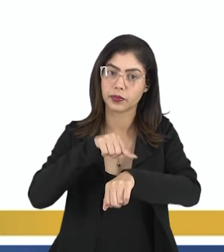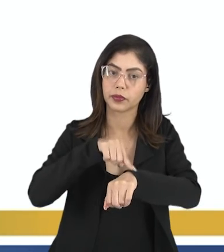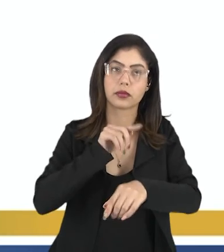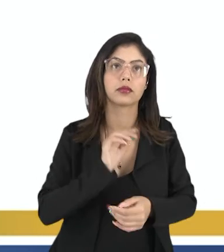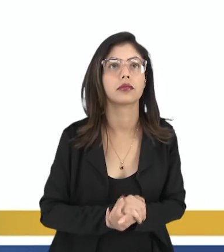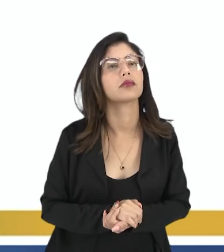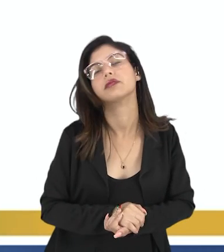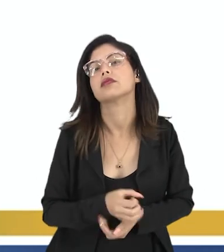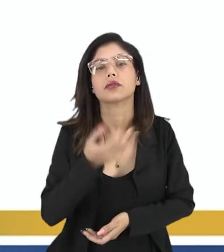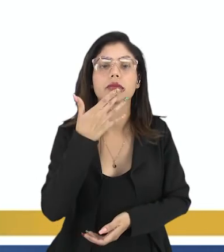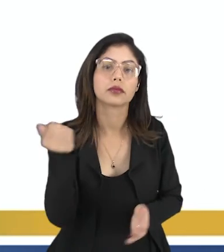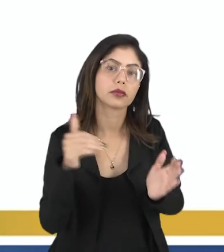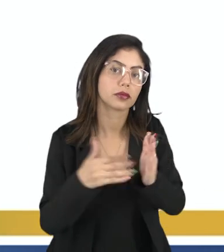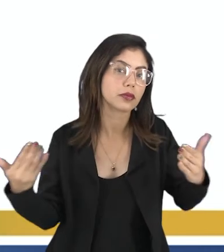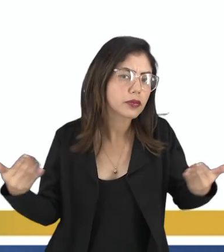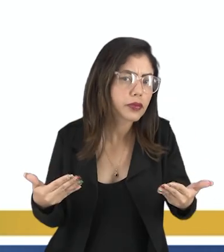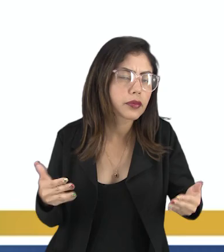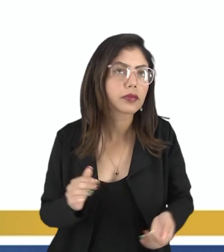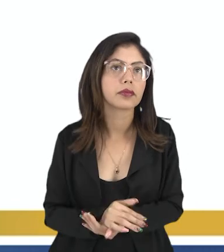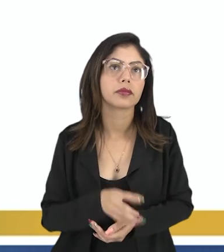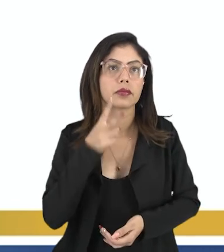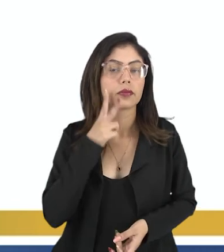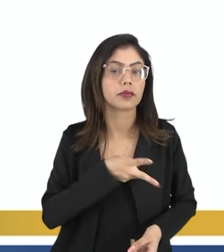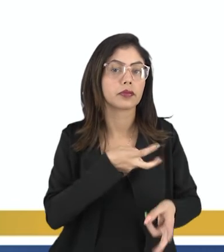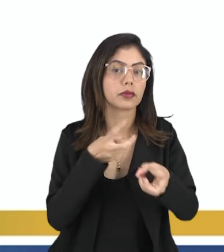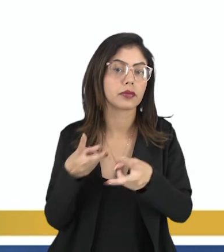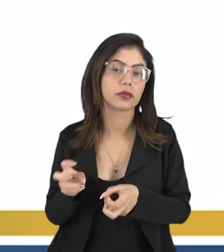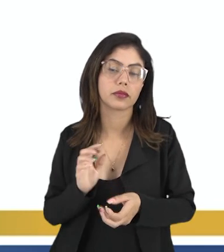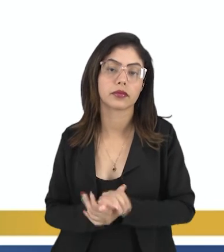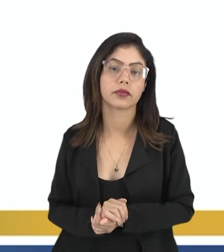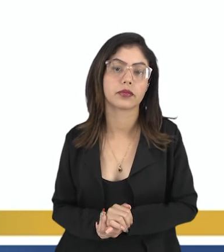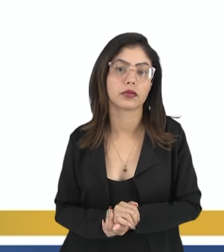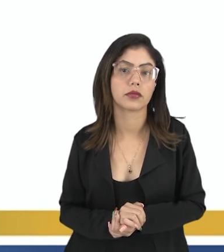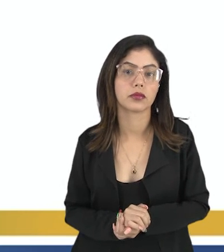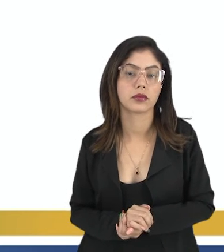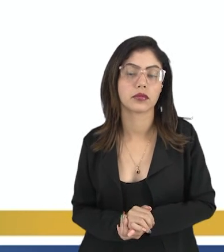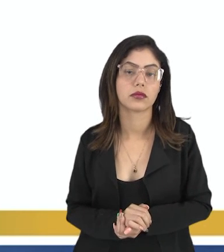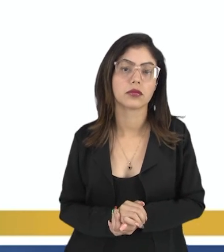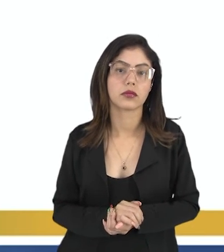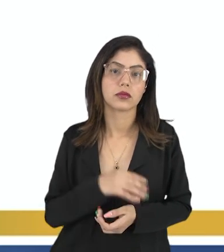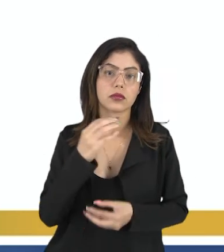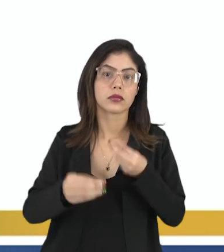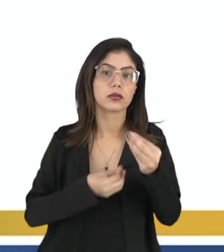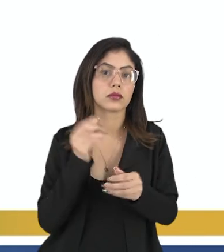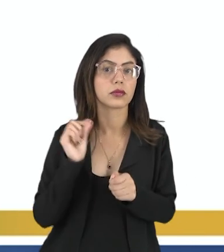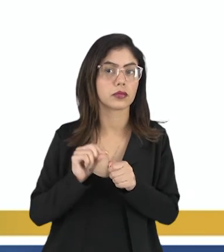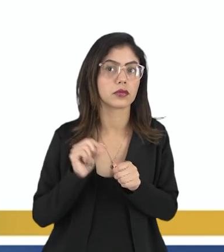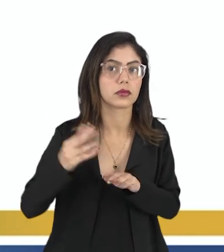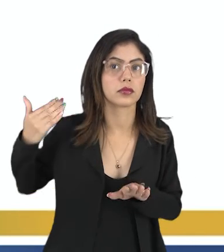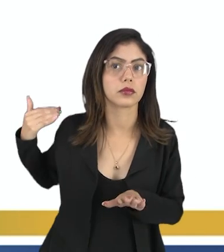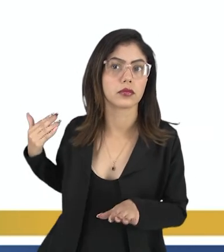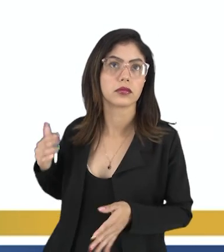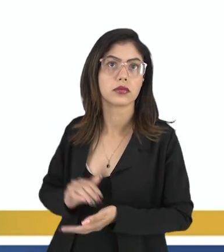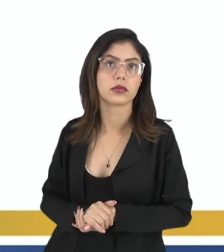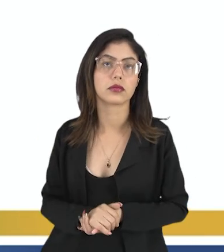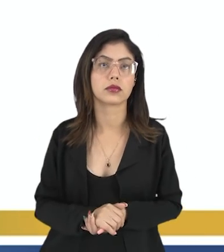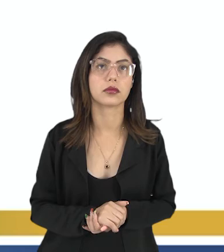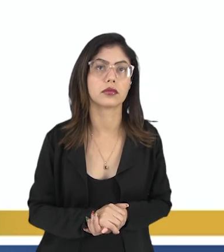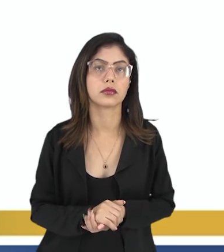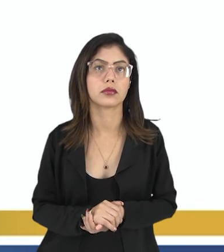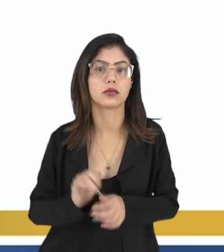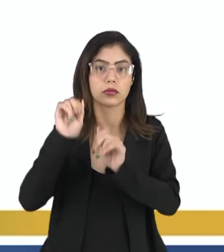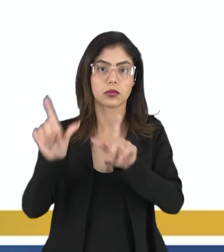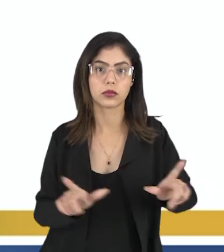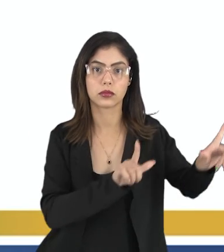tempo. Tudo bem até aqui? Então você vai fazer isso de igual maneira como fez lá em juros simples.